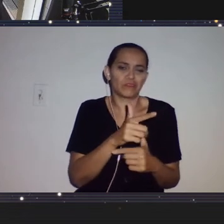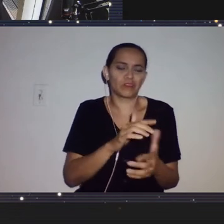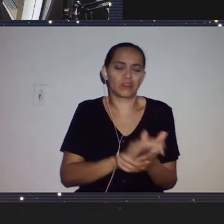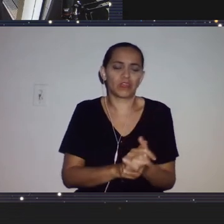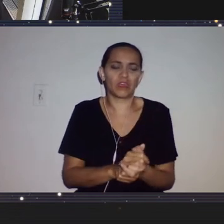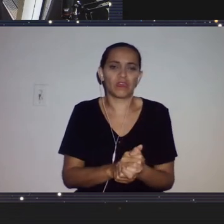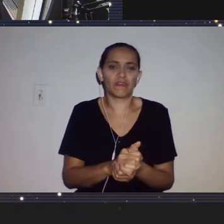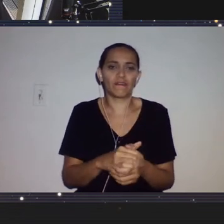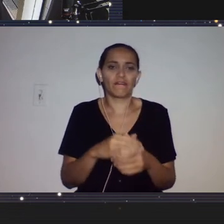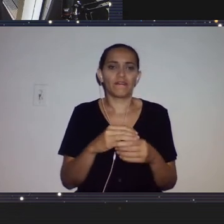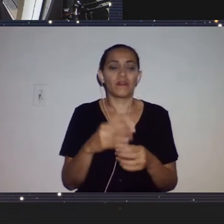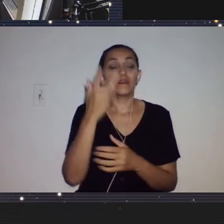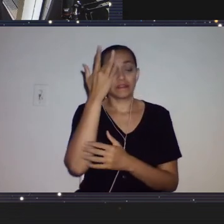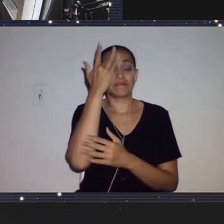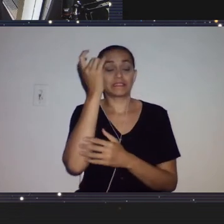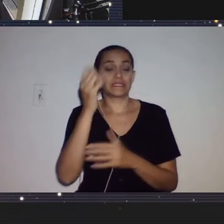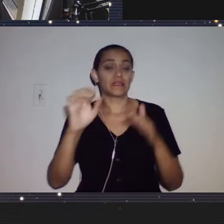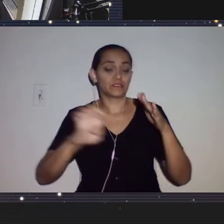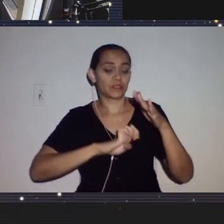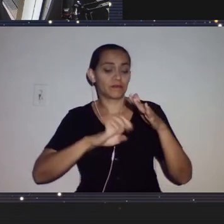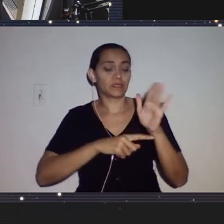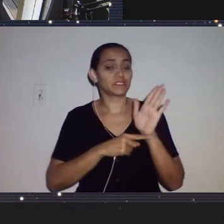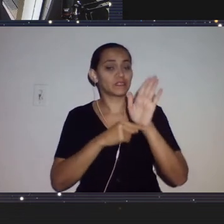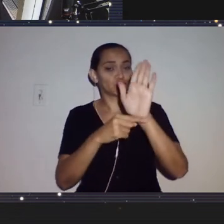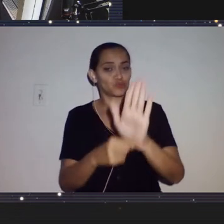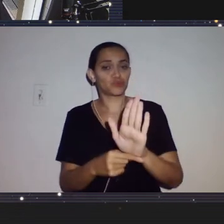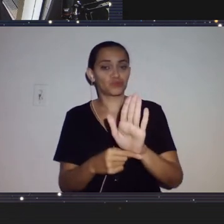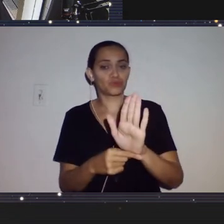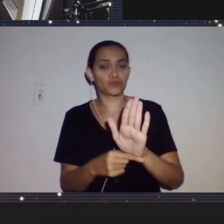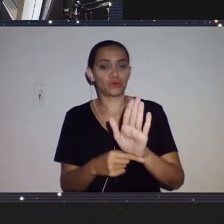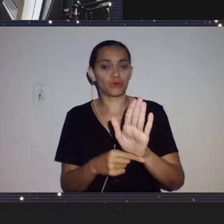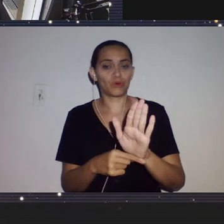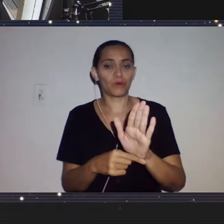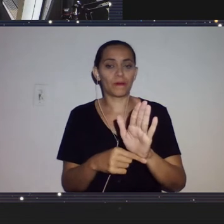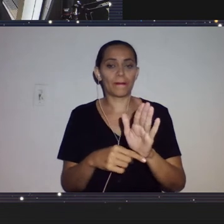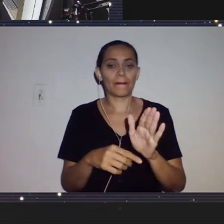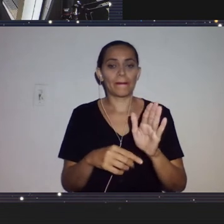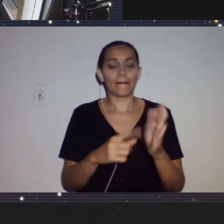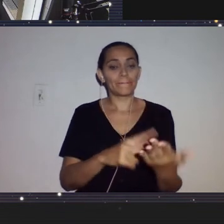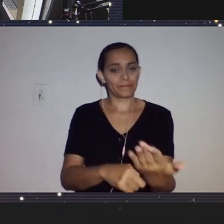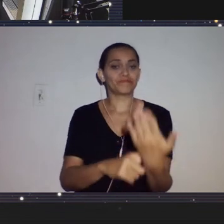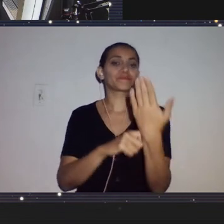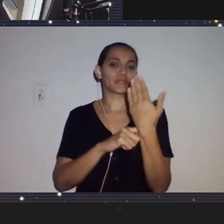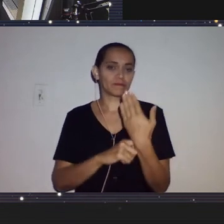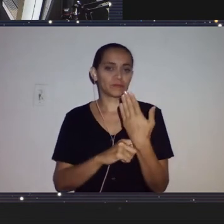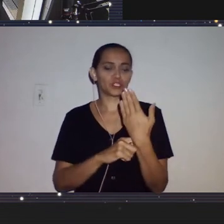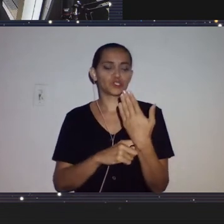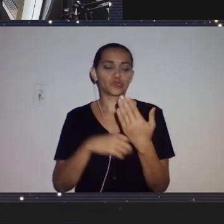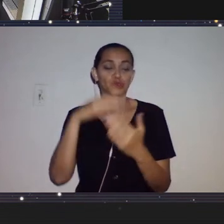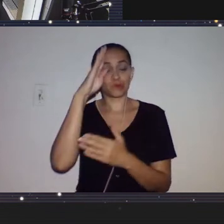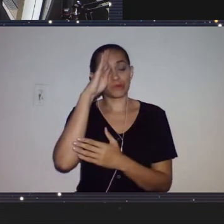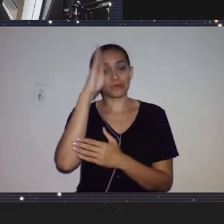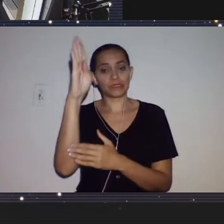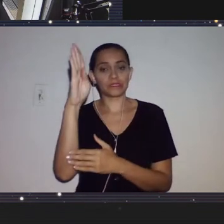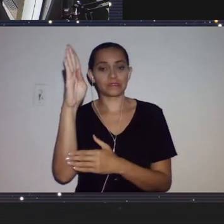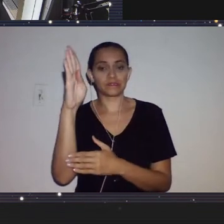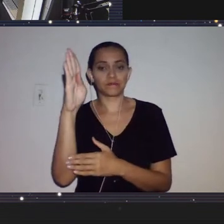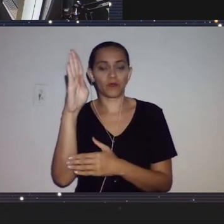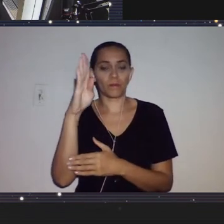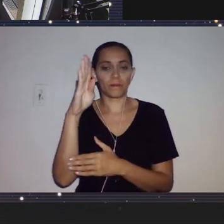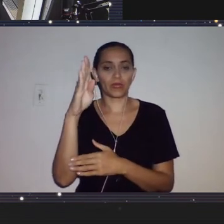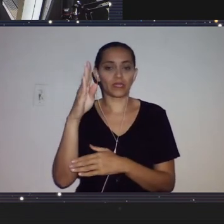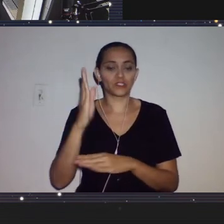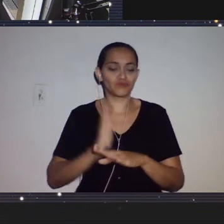facilidade da empresa ajudar bastante com o processo de visto. Então, para o Reino Unido, no caso, você precisa de um visto de